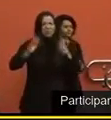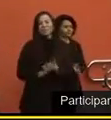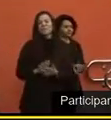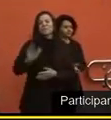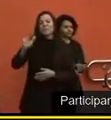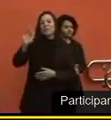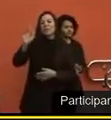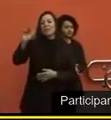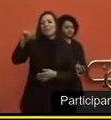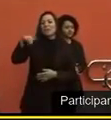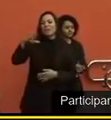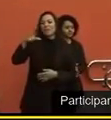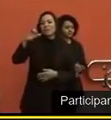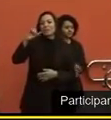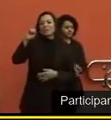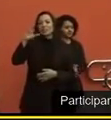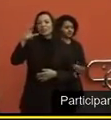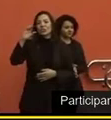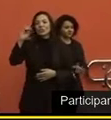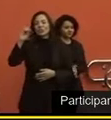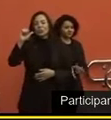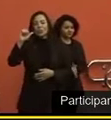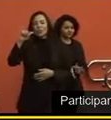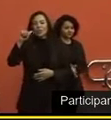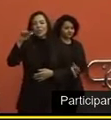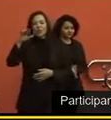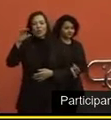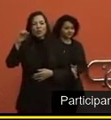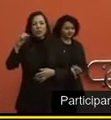Francisco Caio Pinho Camurça.